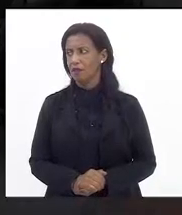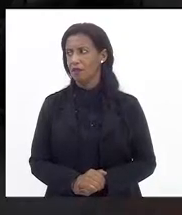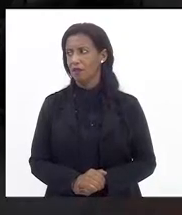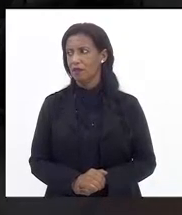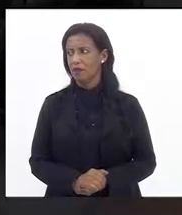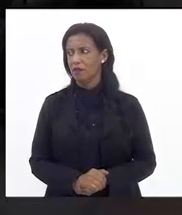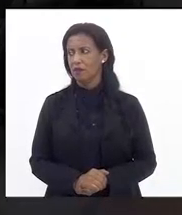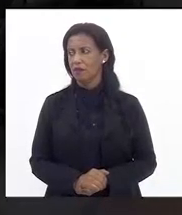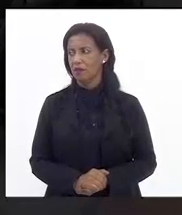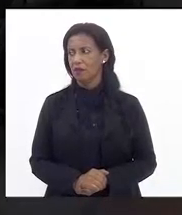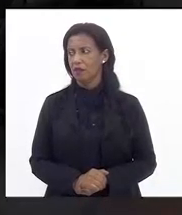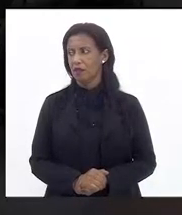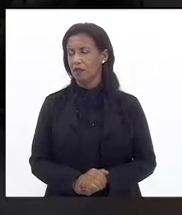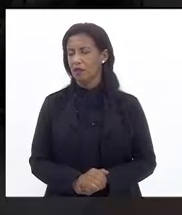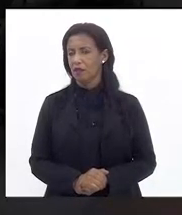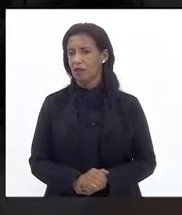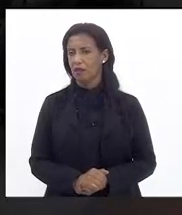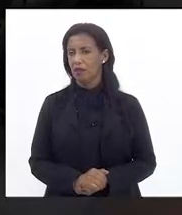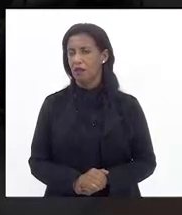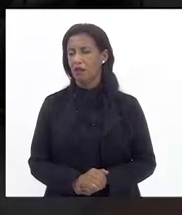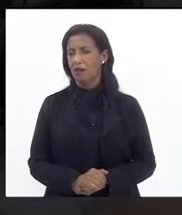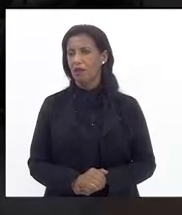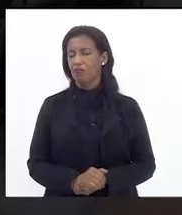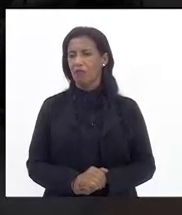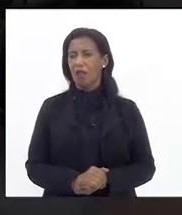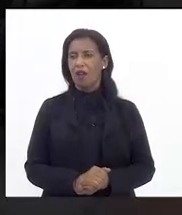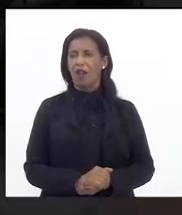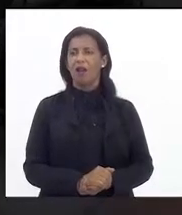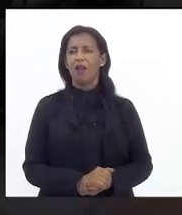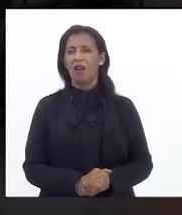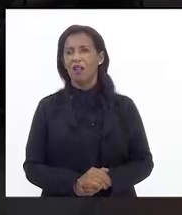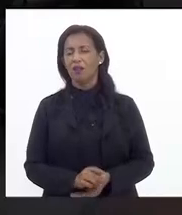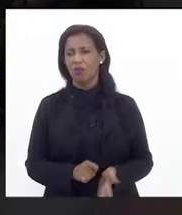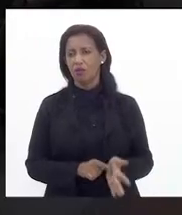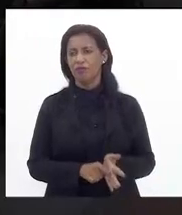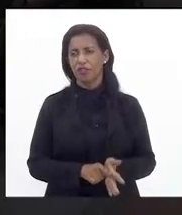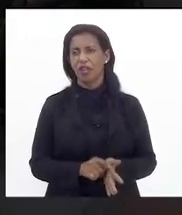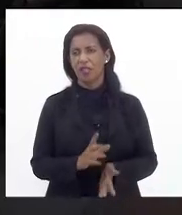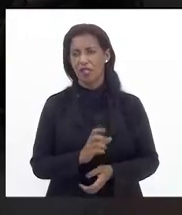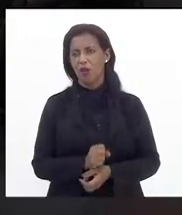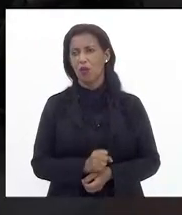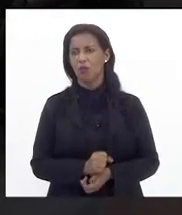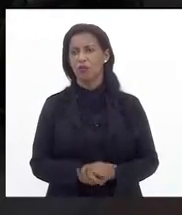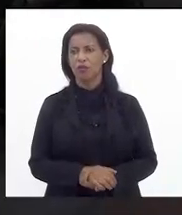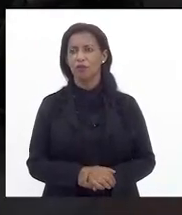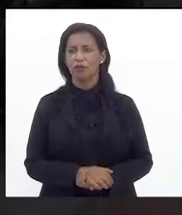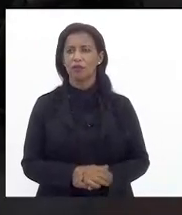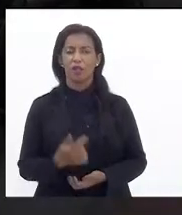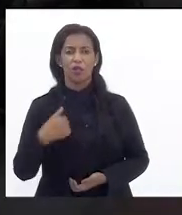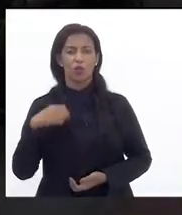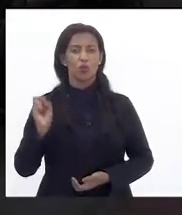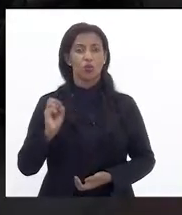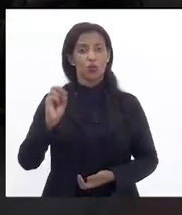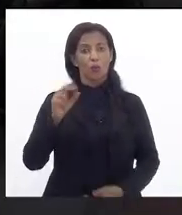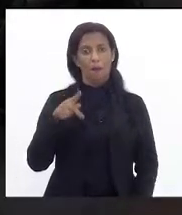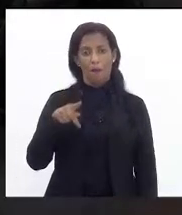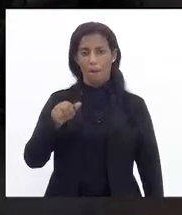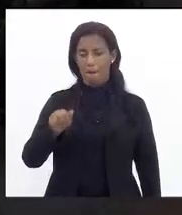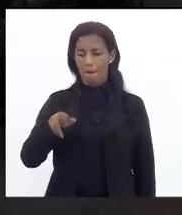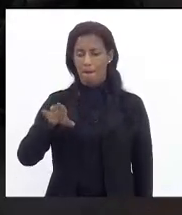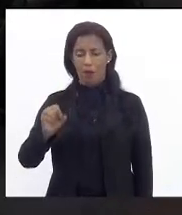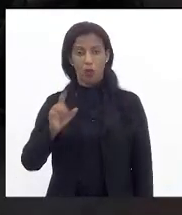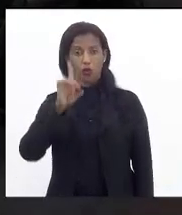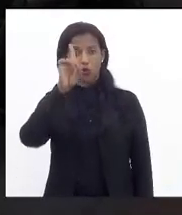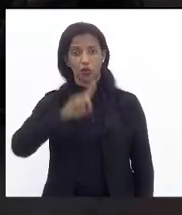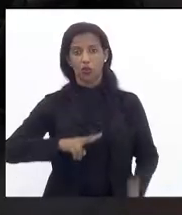Oi boa tarde saúde a todos os presentes a mesa eu sou Paulo Lins